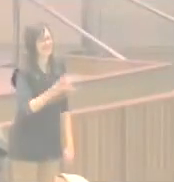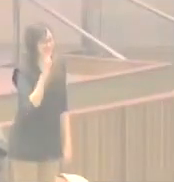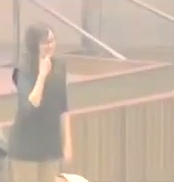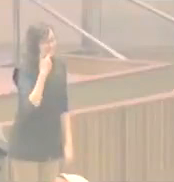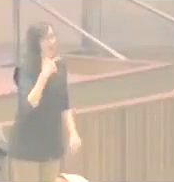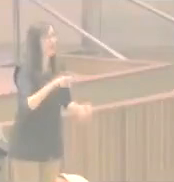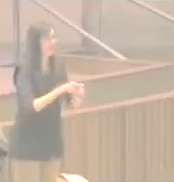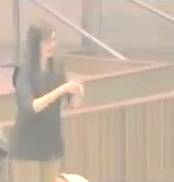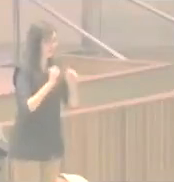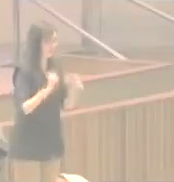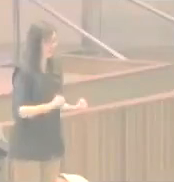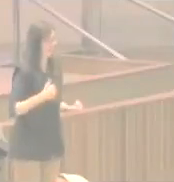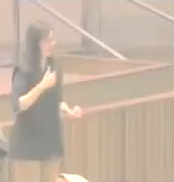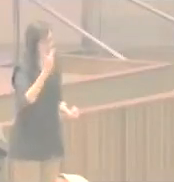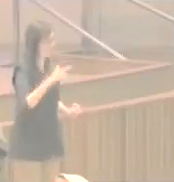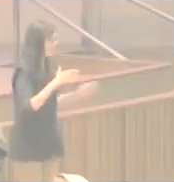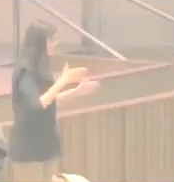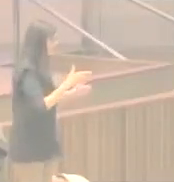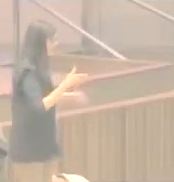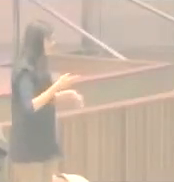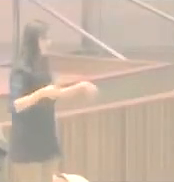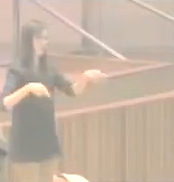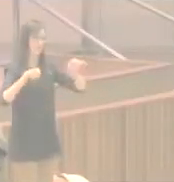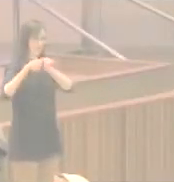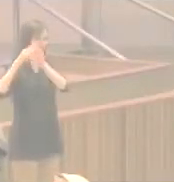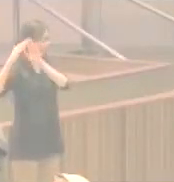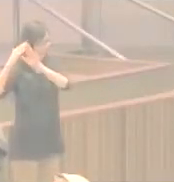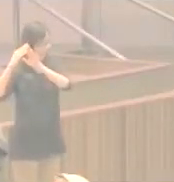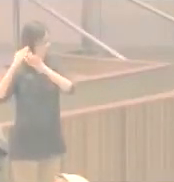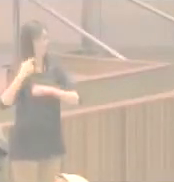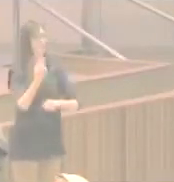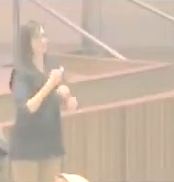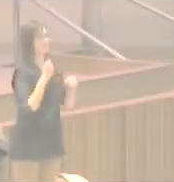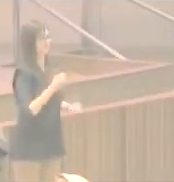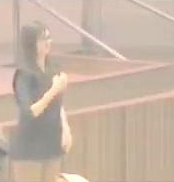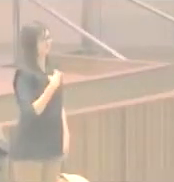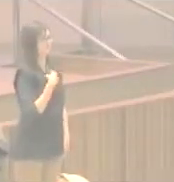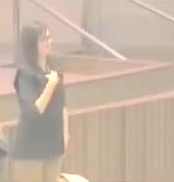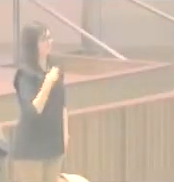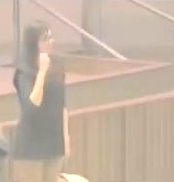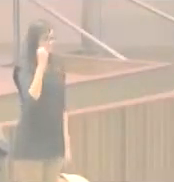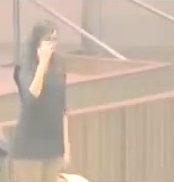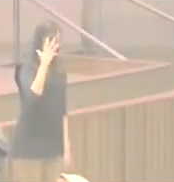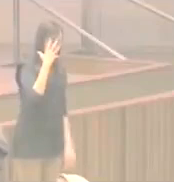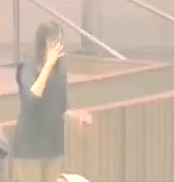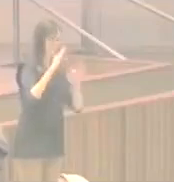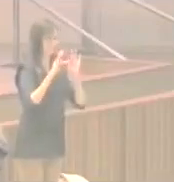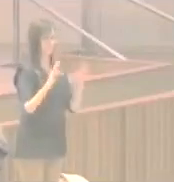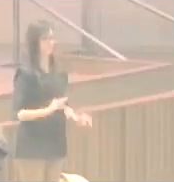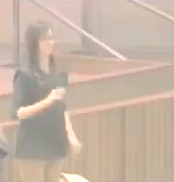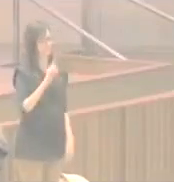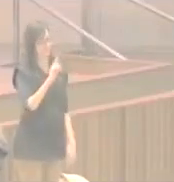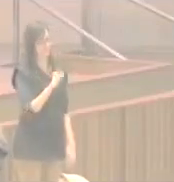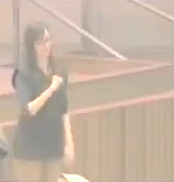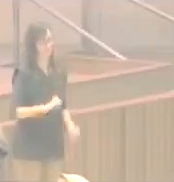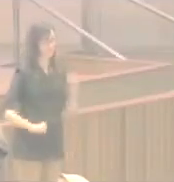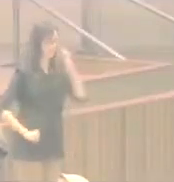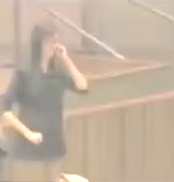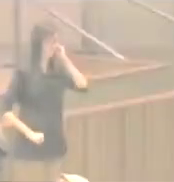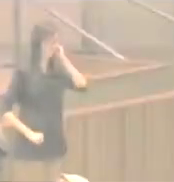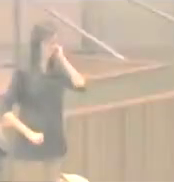da jornada de volta para casa, eles possam sentir a graça e a alegria do Senhor no coração